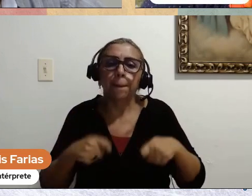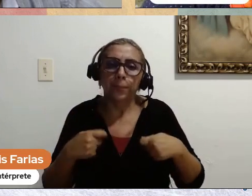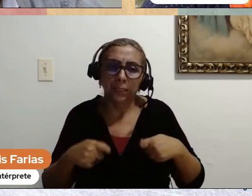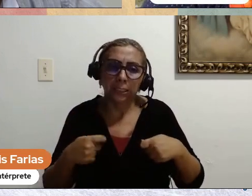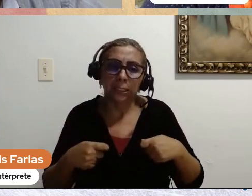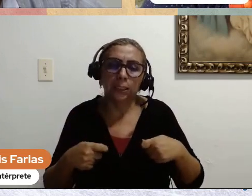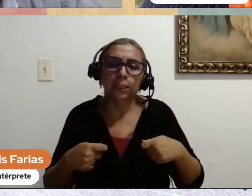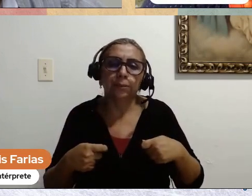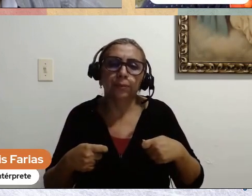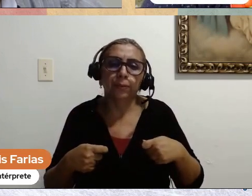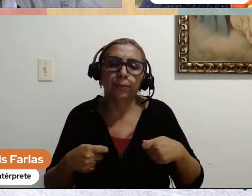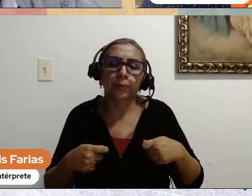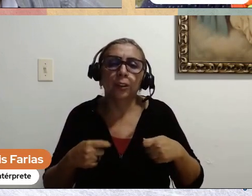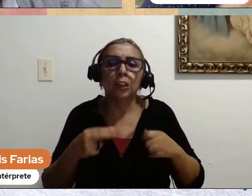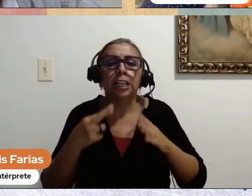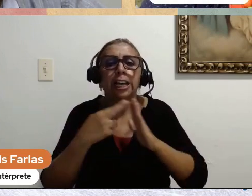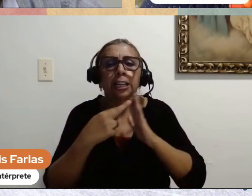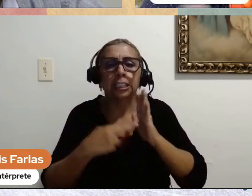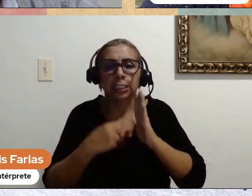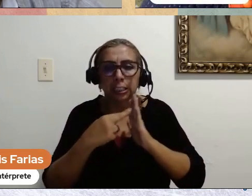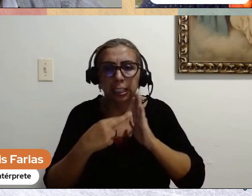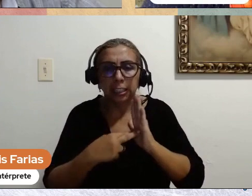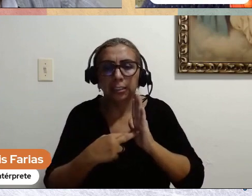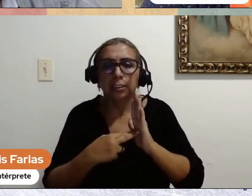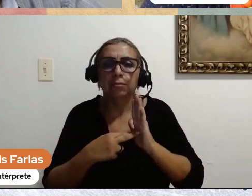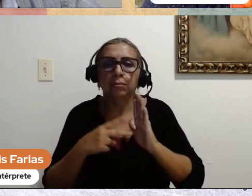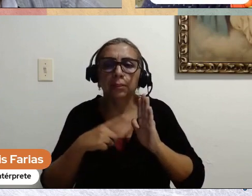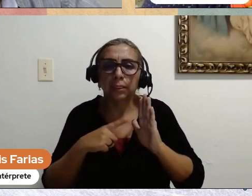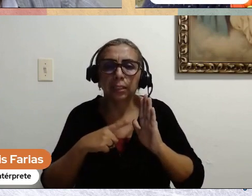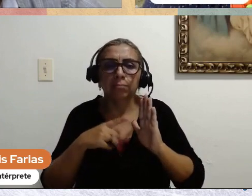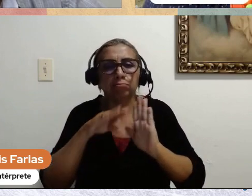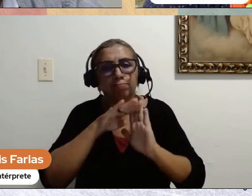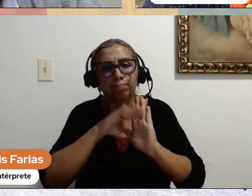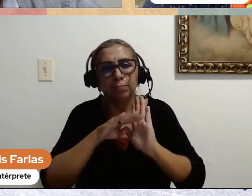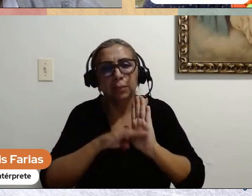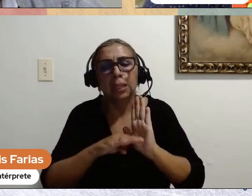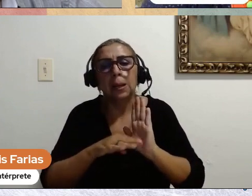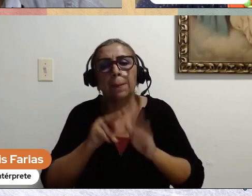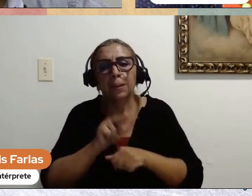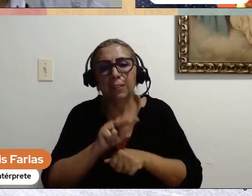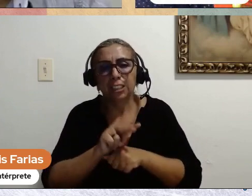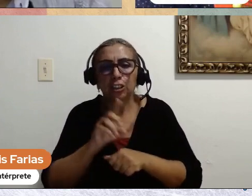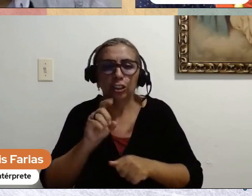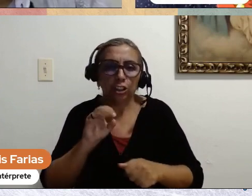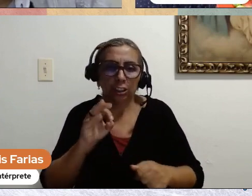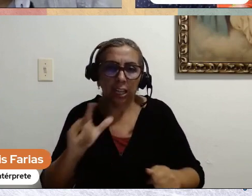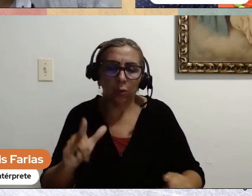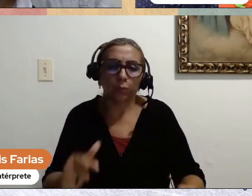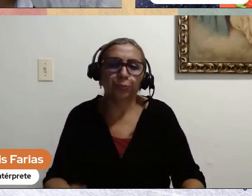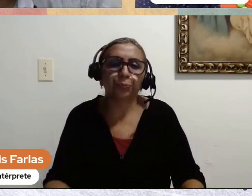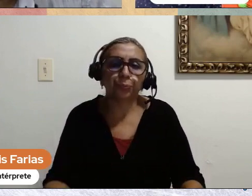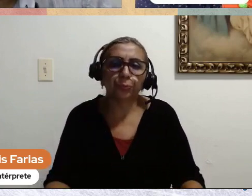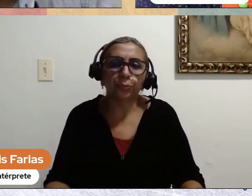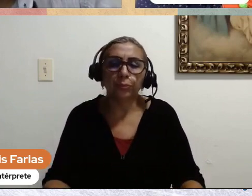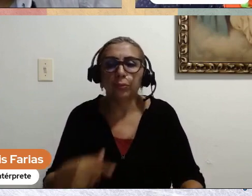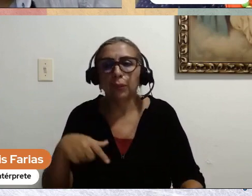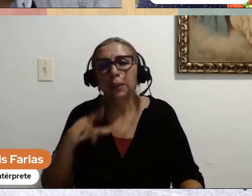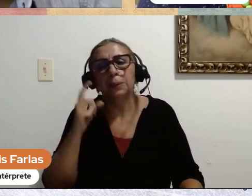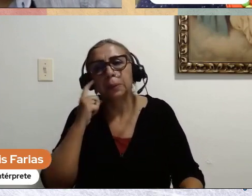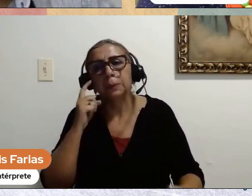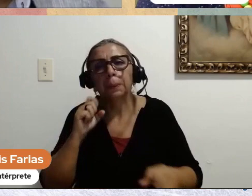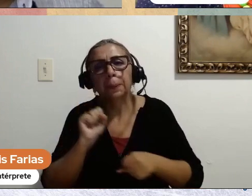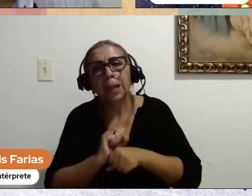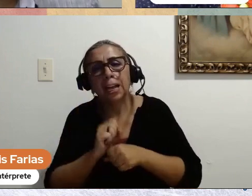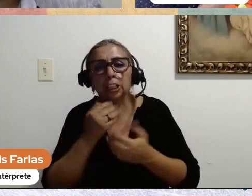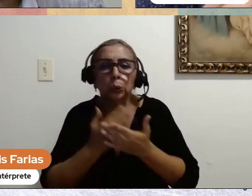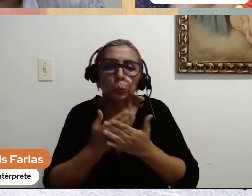como critérios que estabelece que são amparados na preservação digital. Então, assim, quando a gente para estudar,